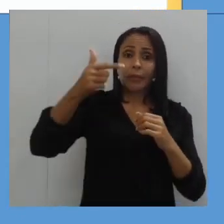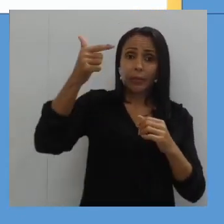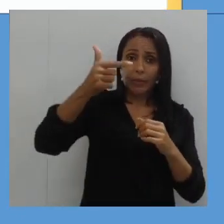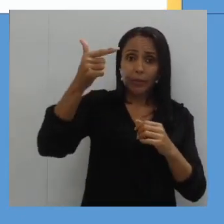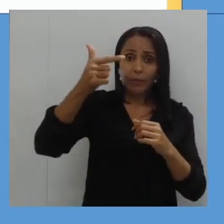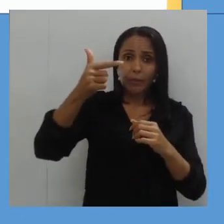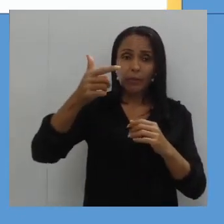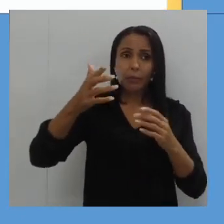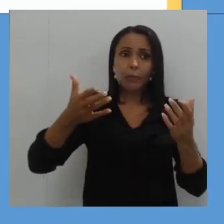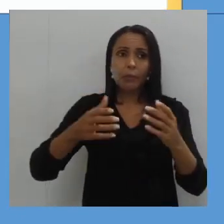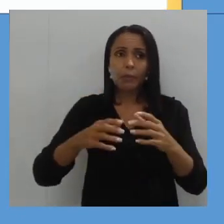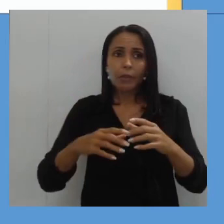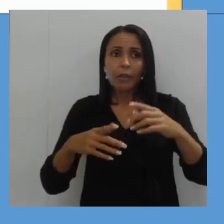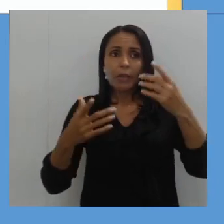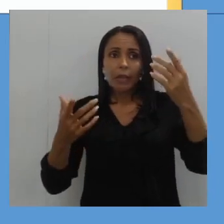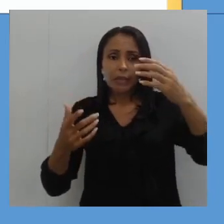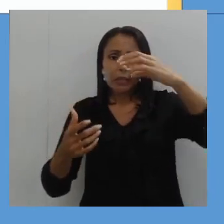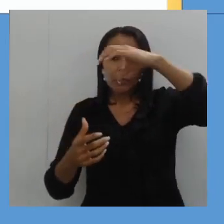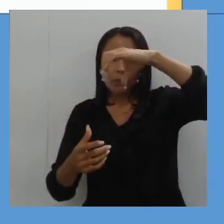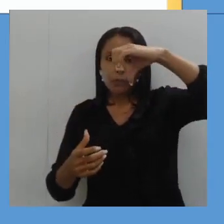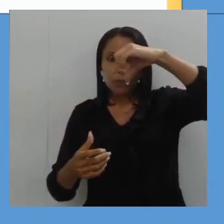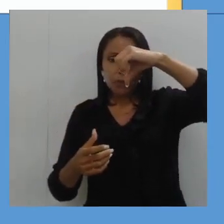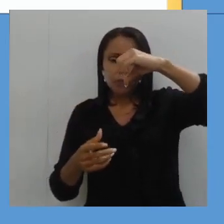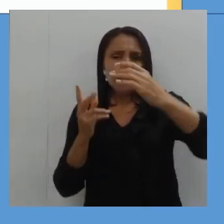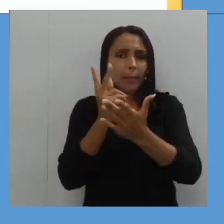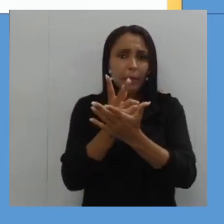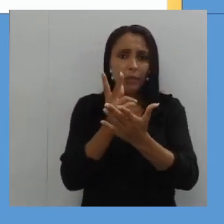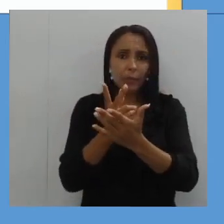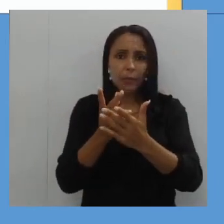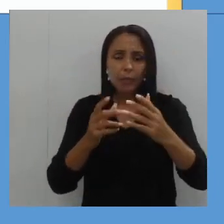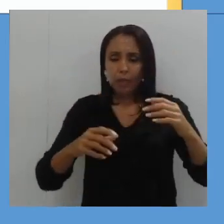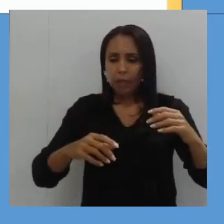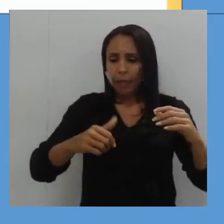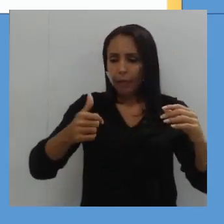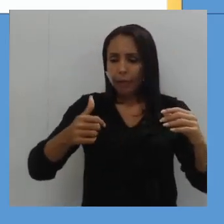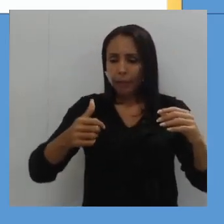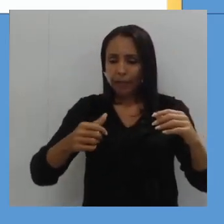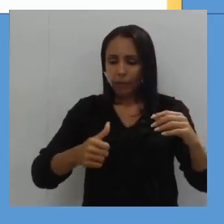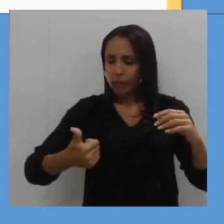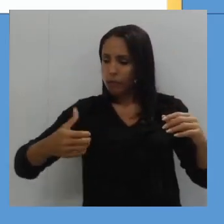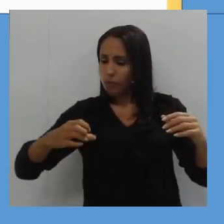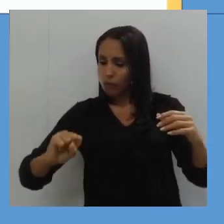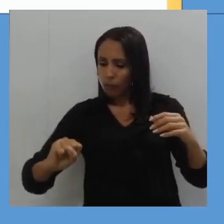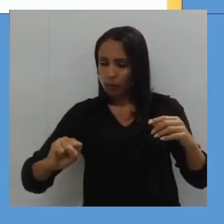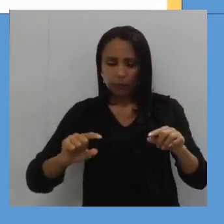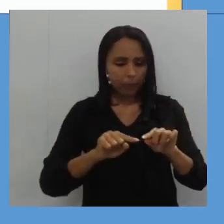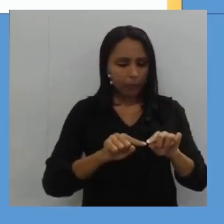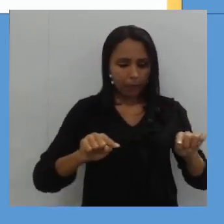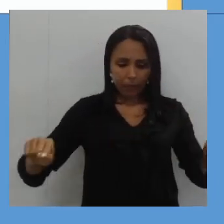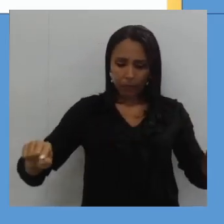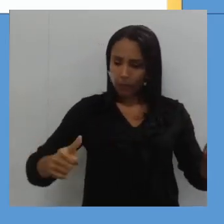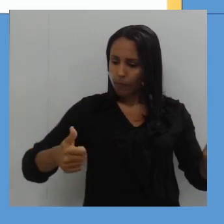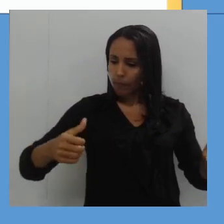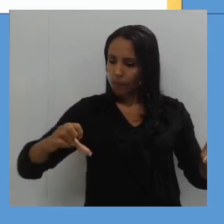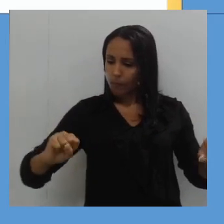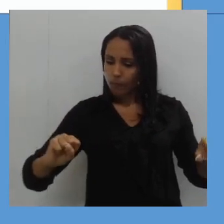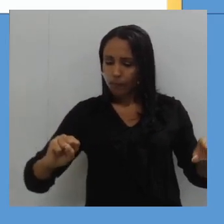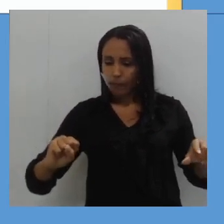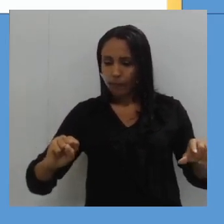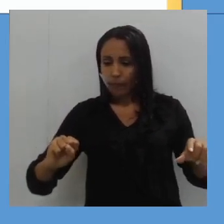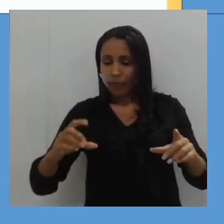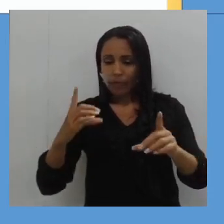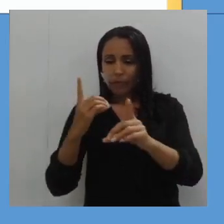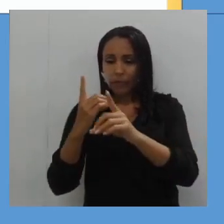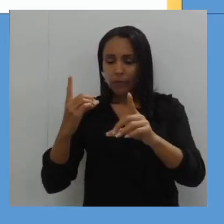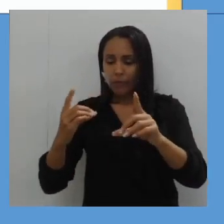que vai ser na mesma linha de 9, ó, mas aqui eu vou andar um pouquinho mais. Eu pego o ponto 18, que eu encontrei, e vou